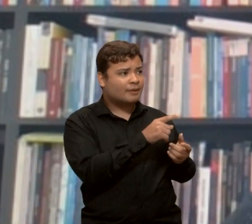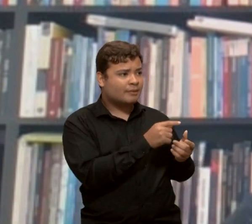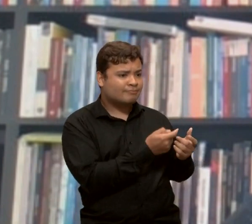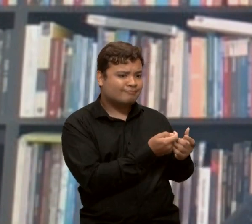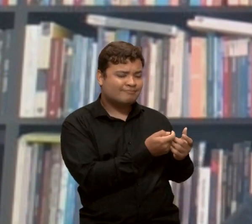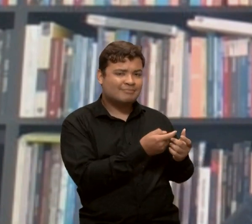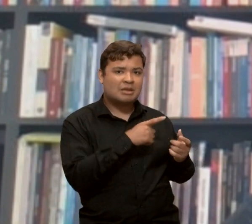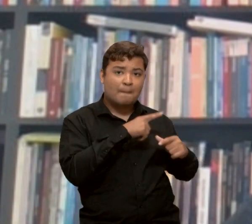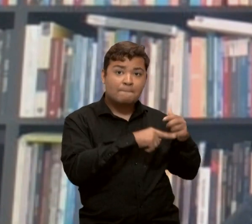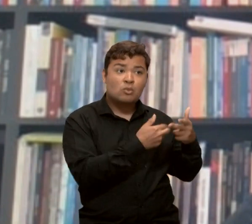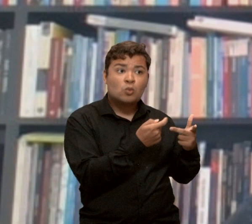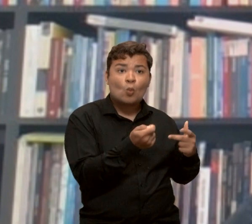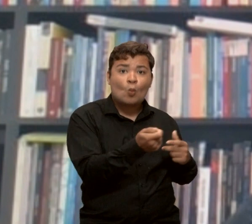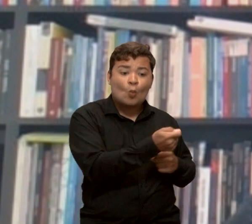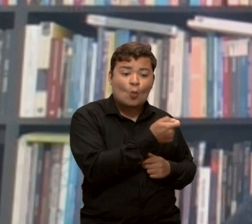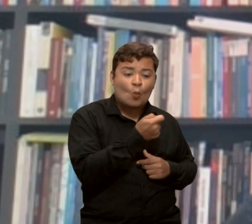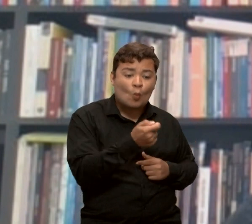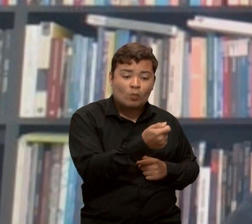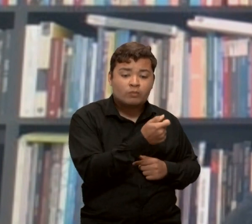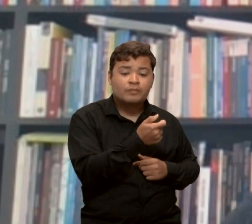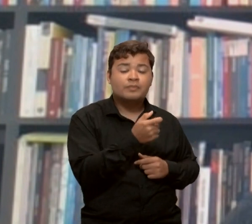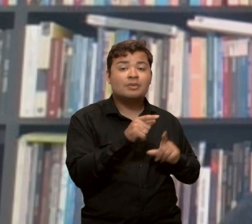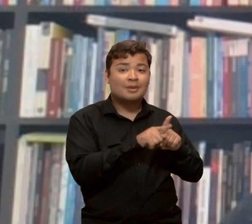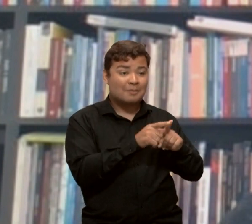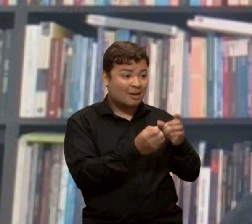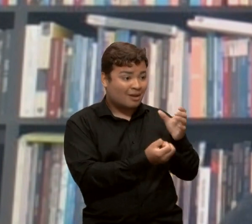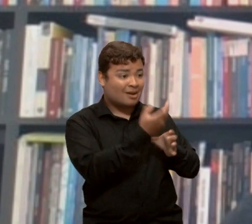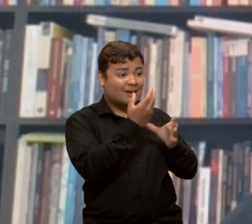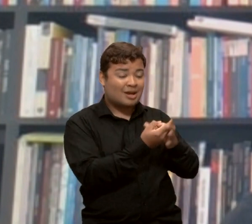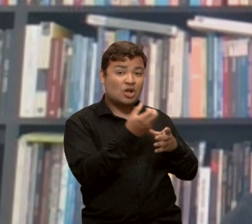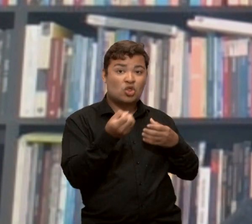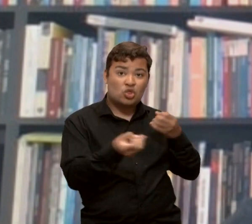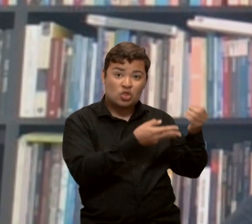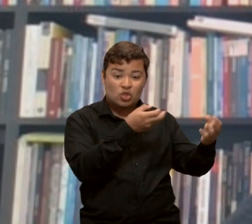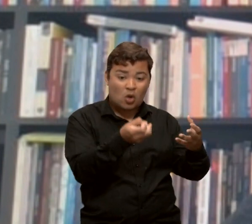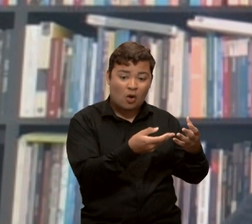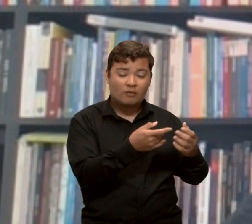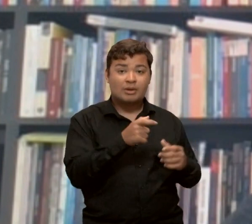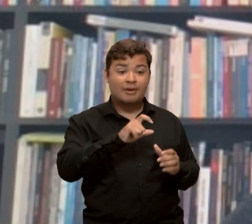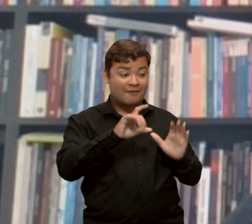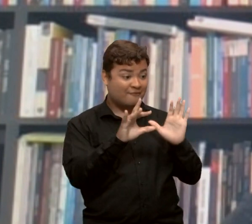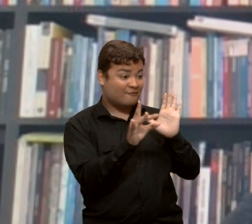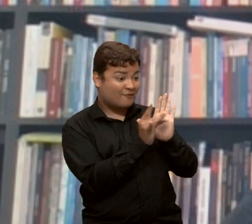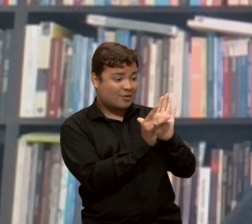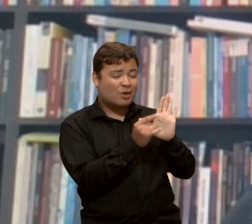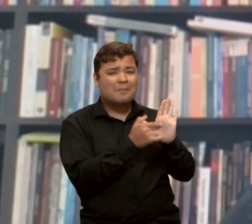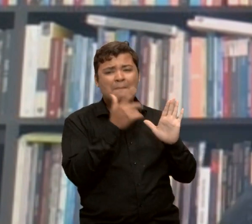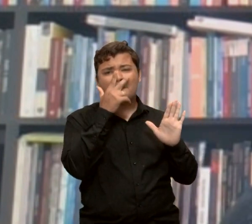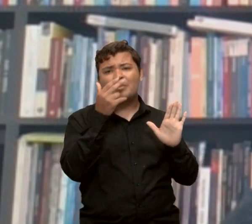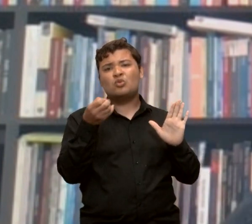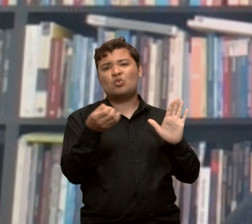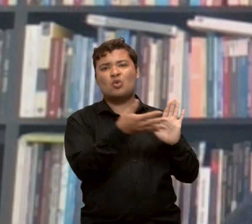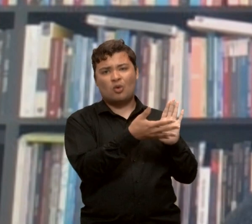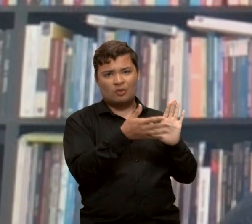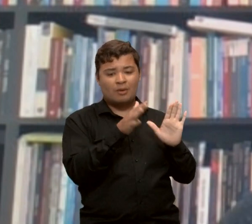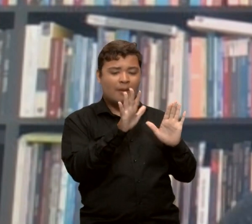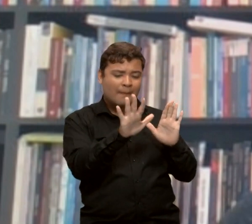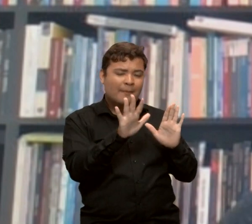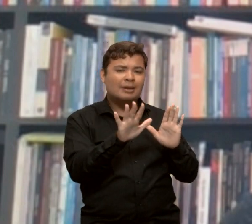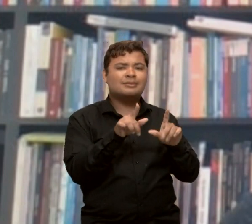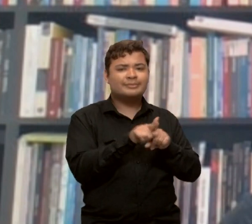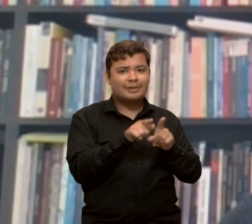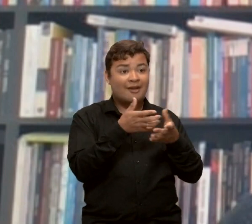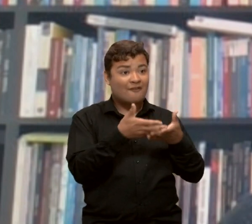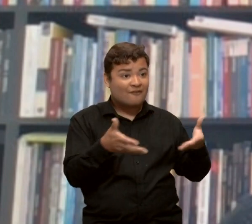também nessa produção de novas mercadorias. Então, a figurinha, de certa forma, é uma nova mercadoria, mas como todo evento social, vão